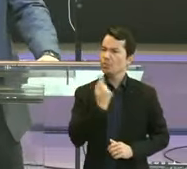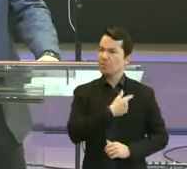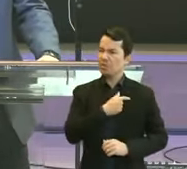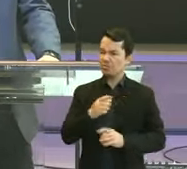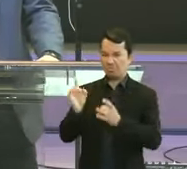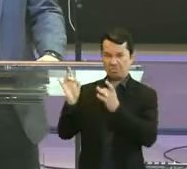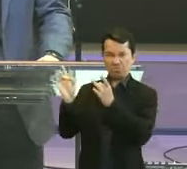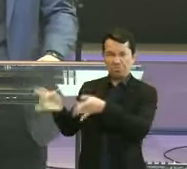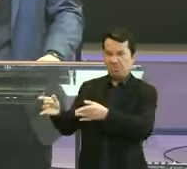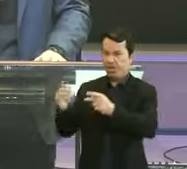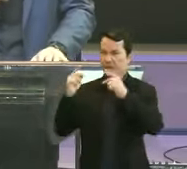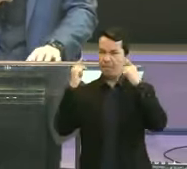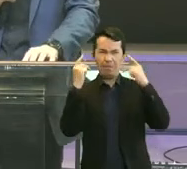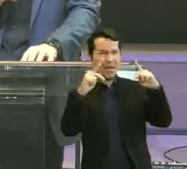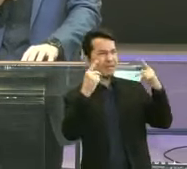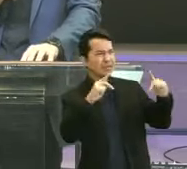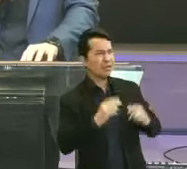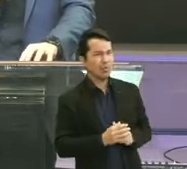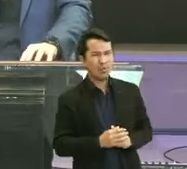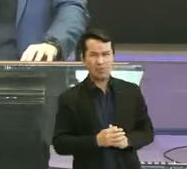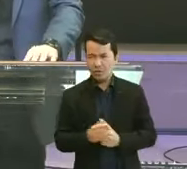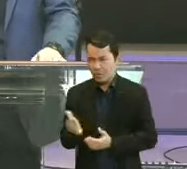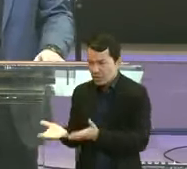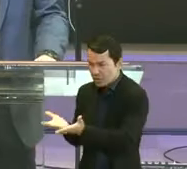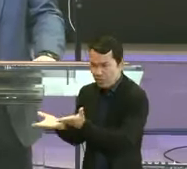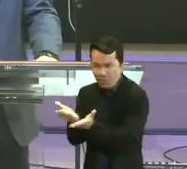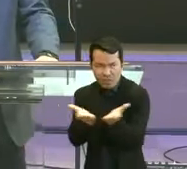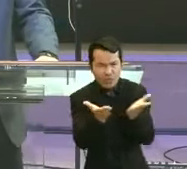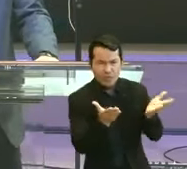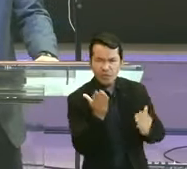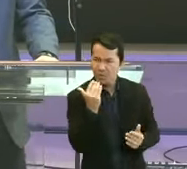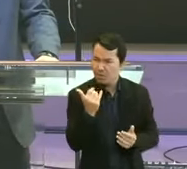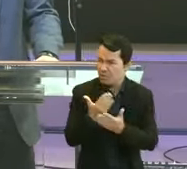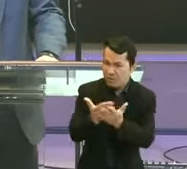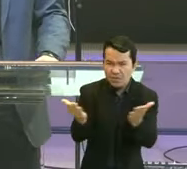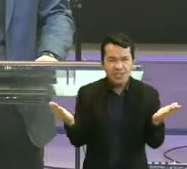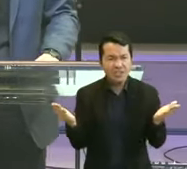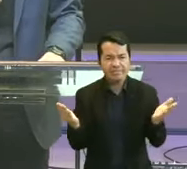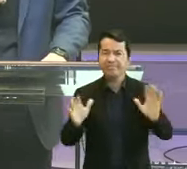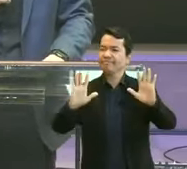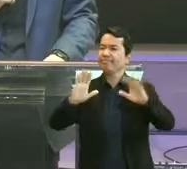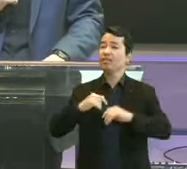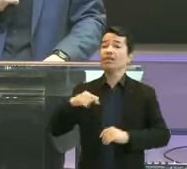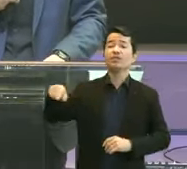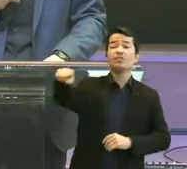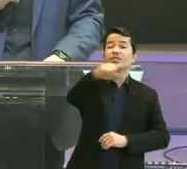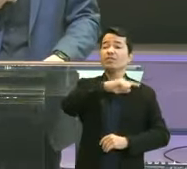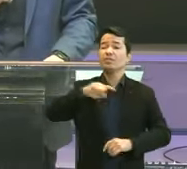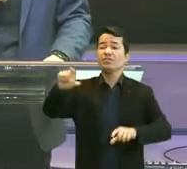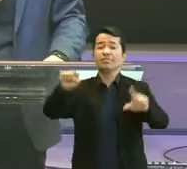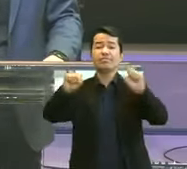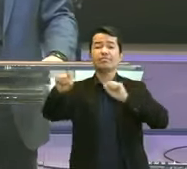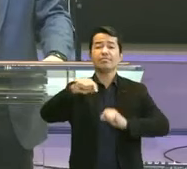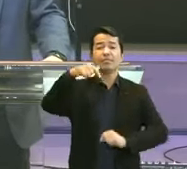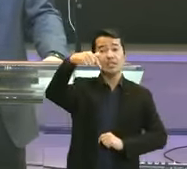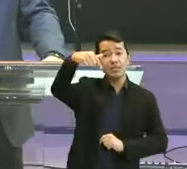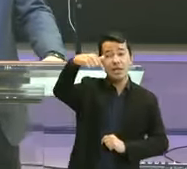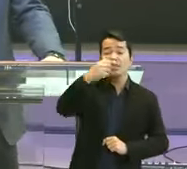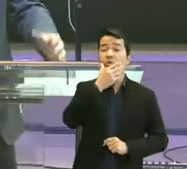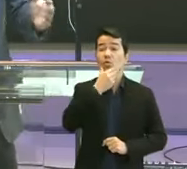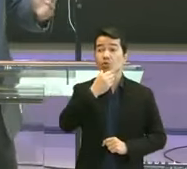às mesas. Irmãos, escolham entre vocês 7 homens de bom testemunho, cheios do Espírito e de